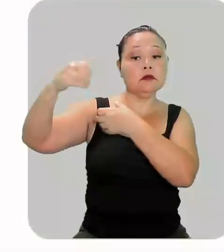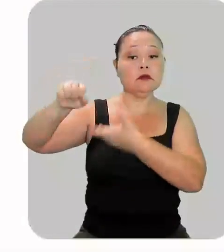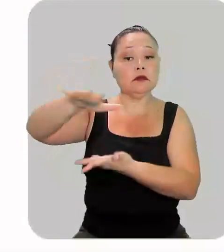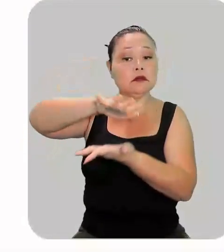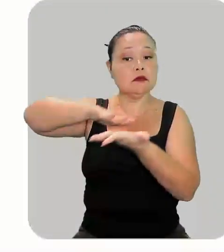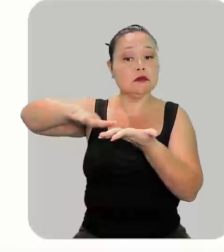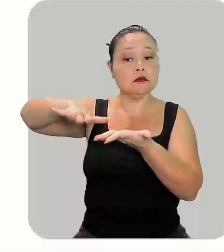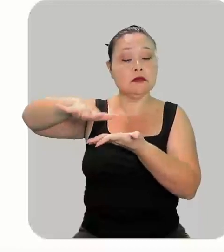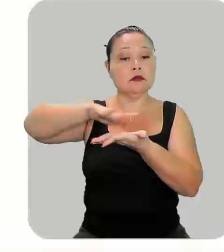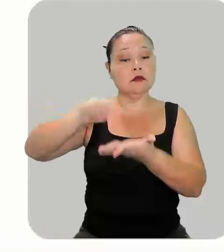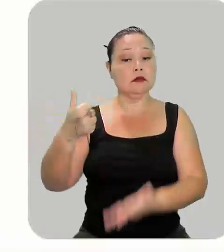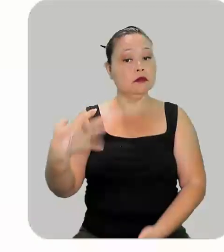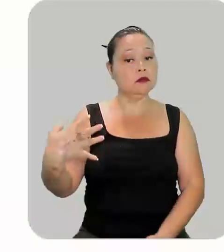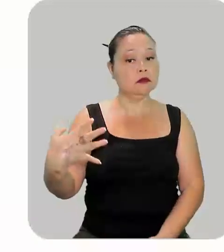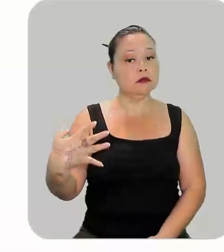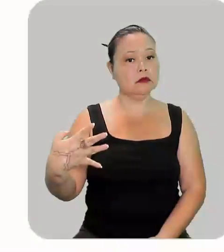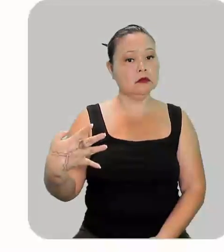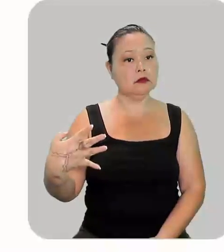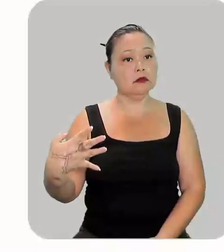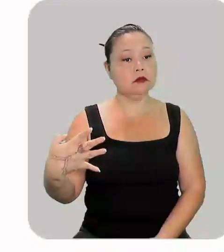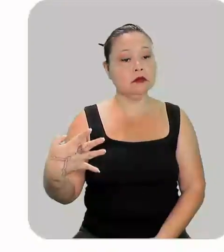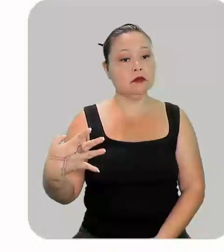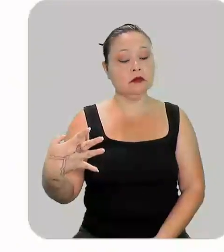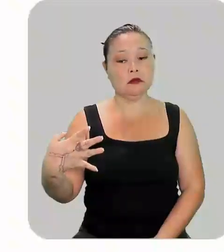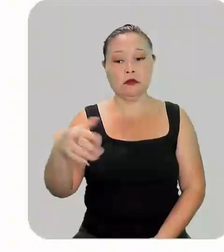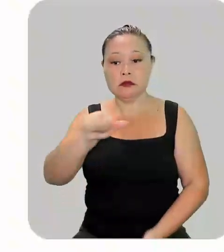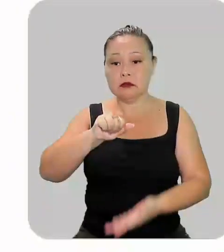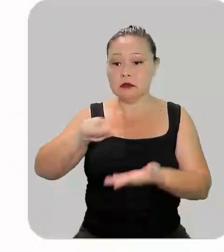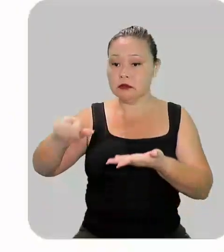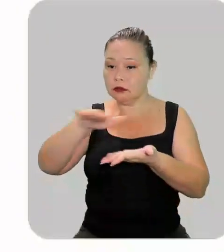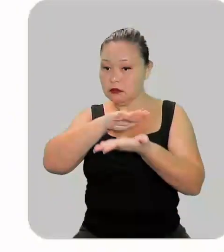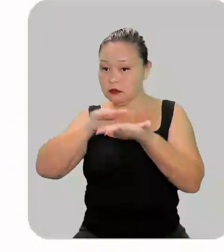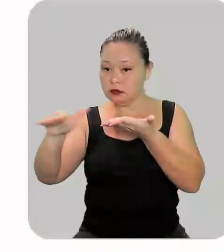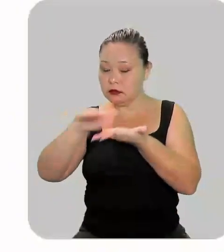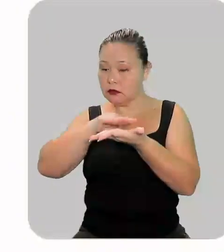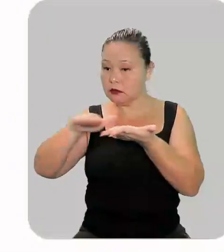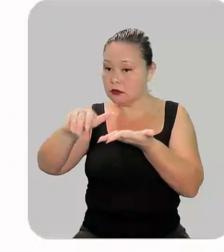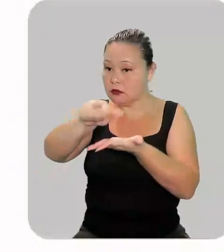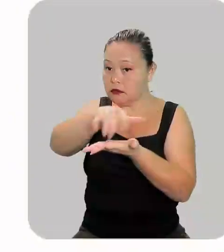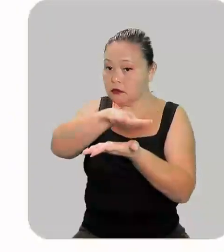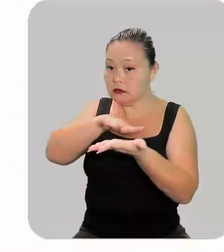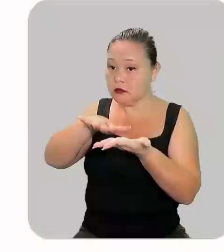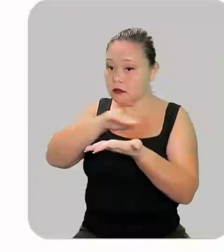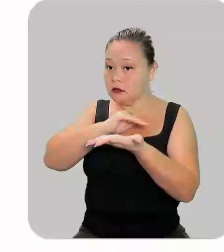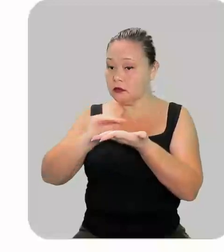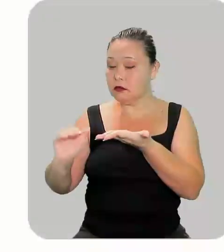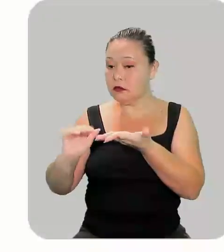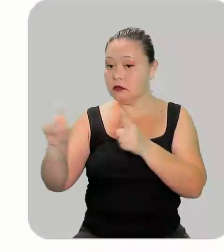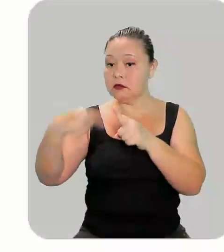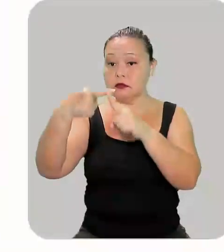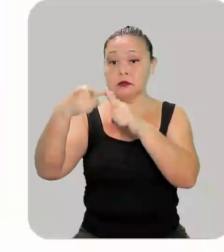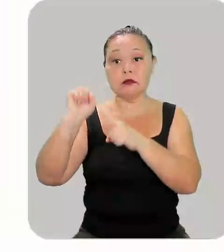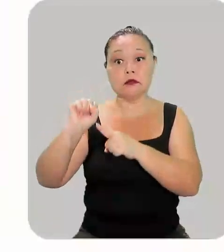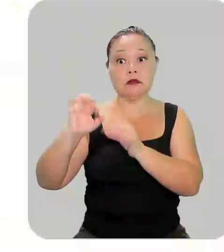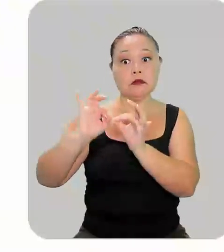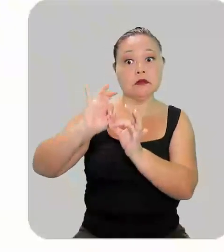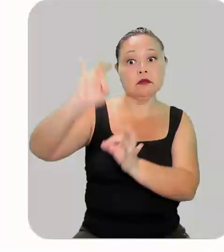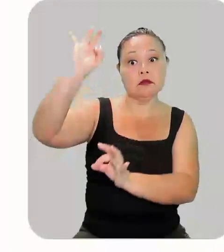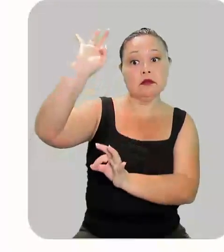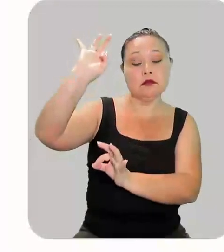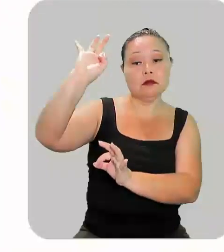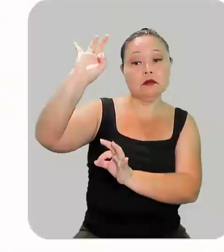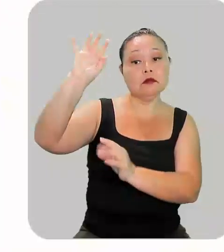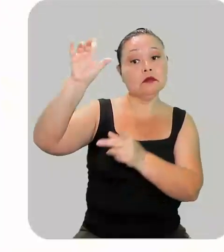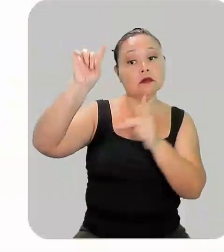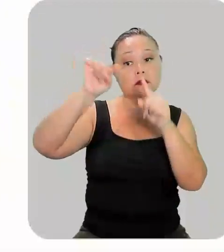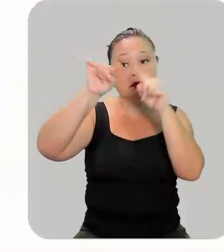área? 14. Isso, a área da base, né? Nós estamos calculando a área da base. 14 vezes 8, porque é um